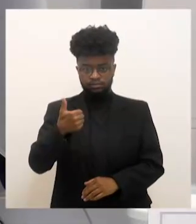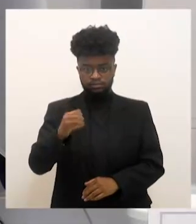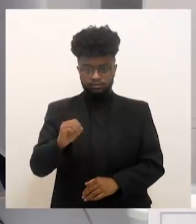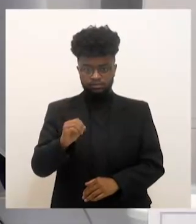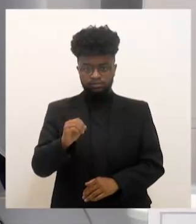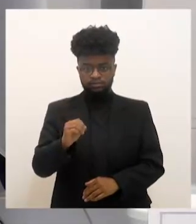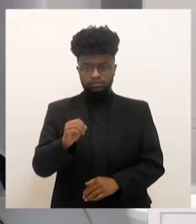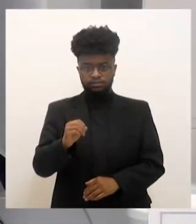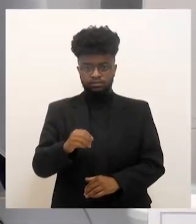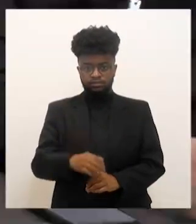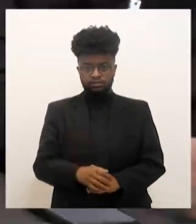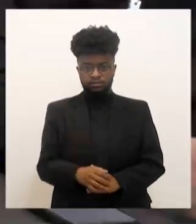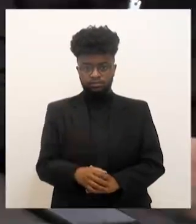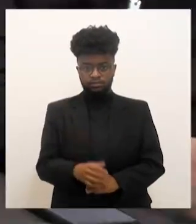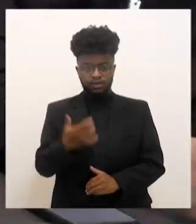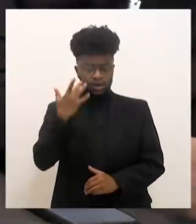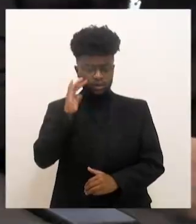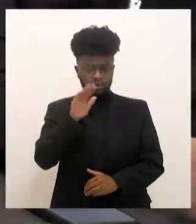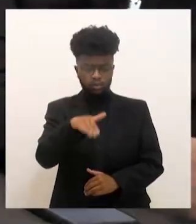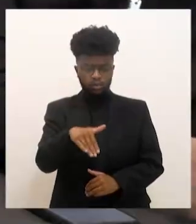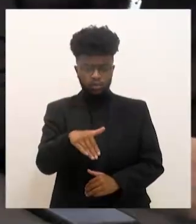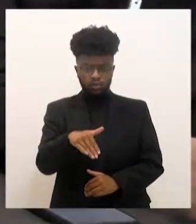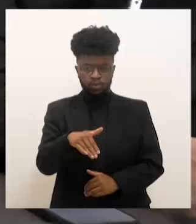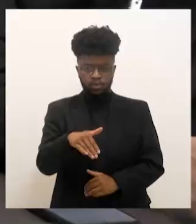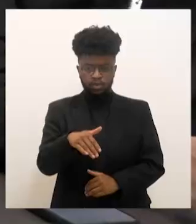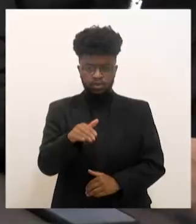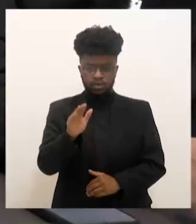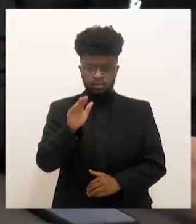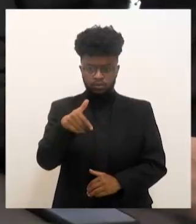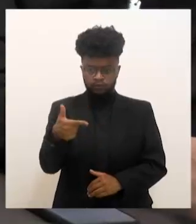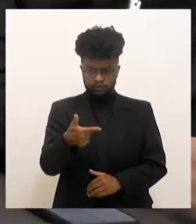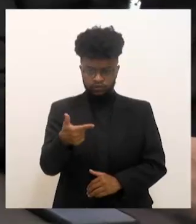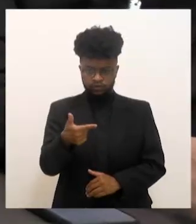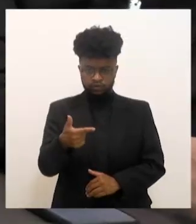Paulo Ramos. Eu acho que Vossa Excelência pulou um. Pulei o 22.